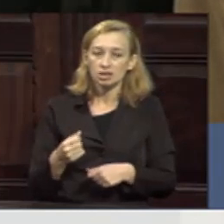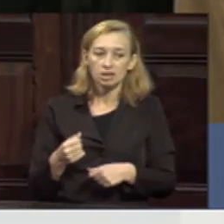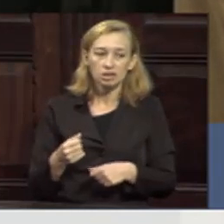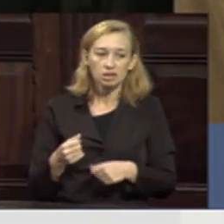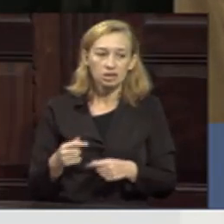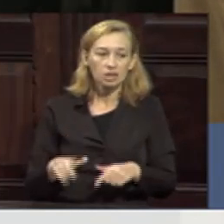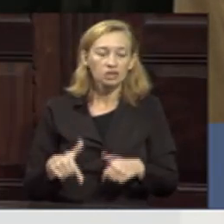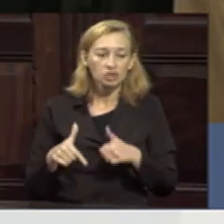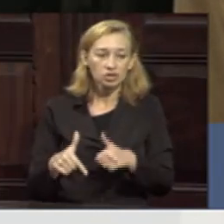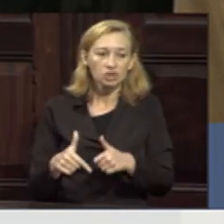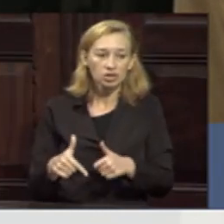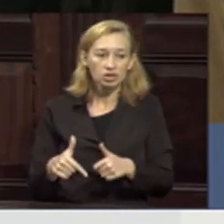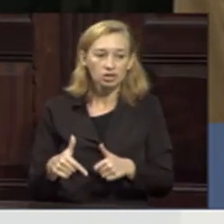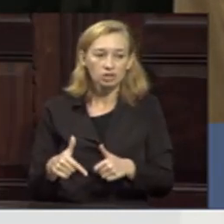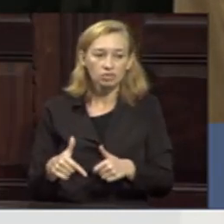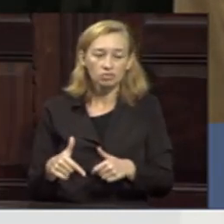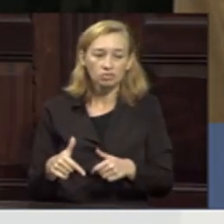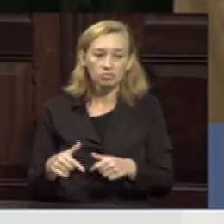quero aqui,